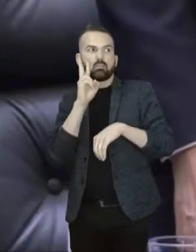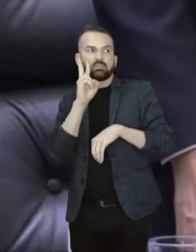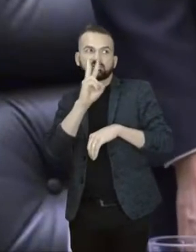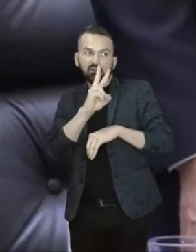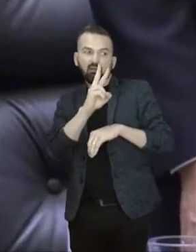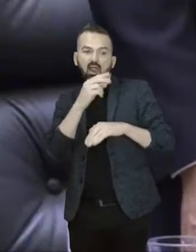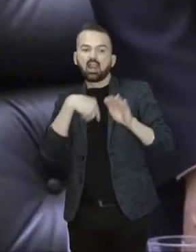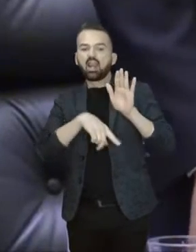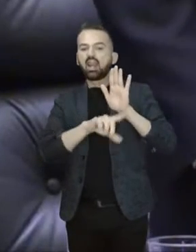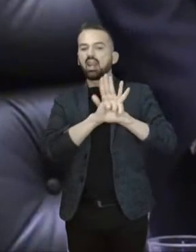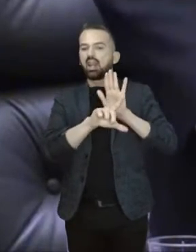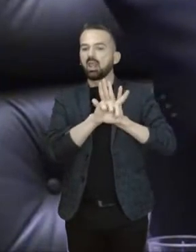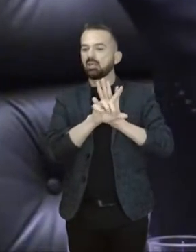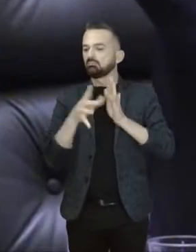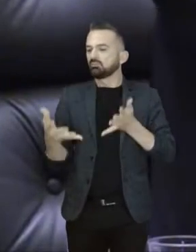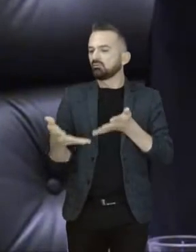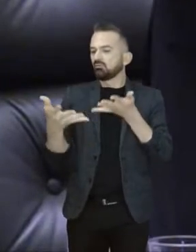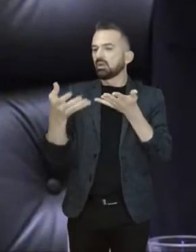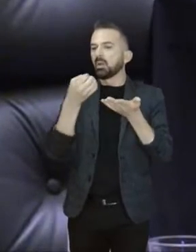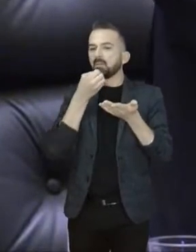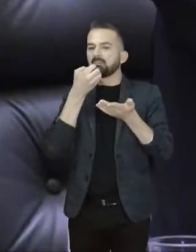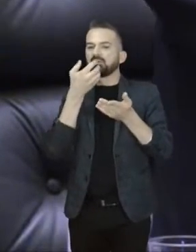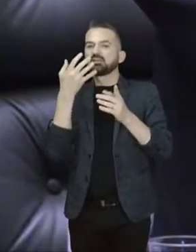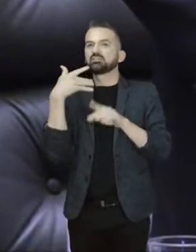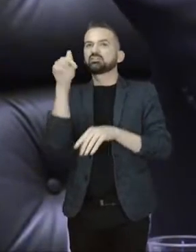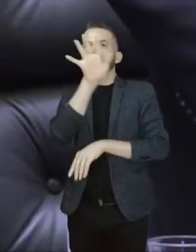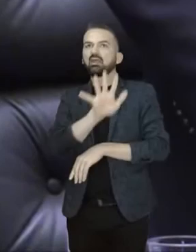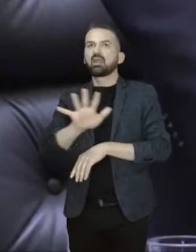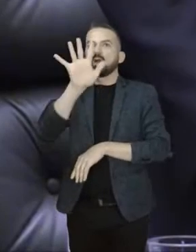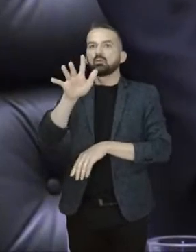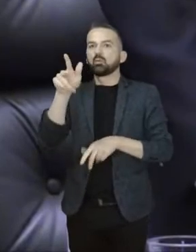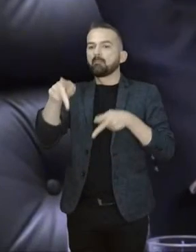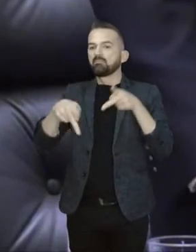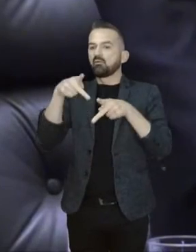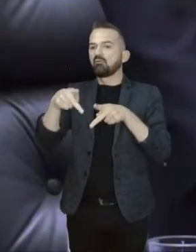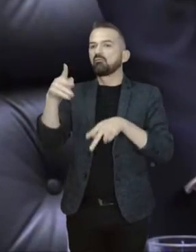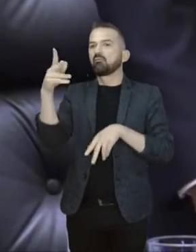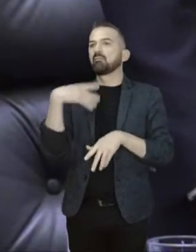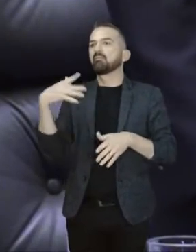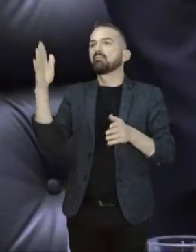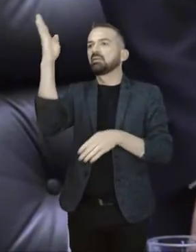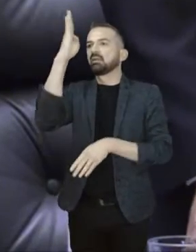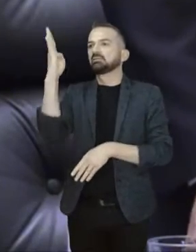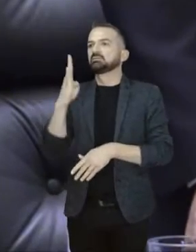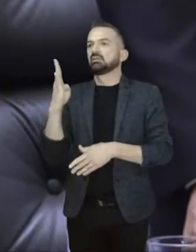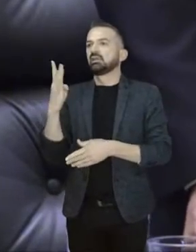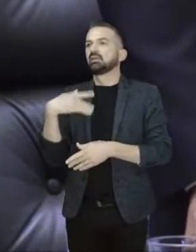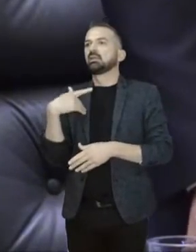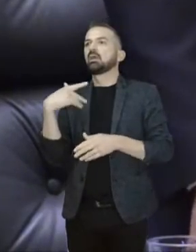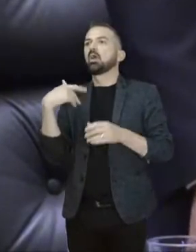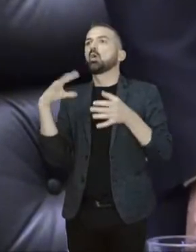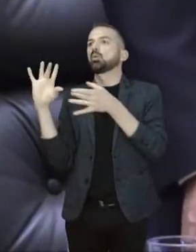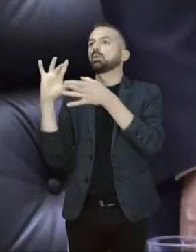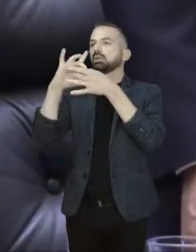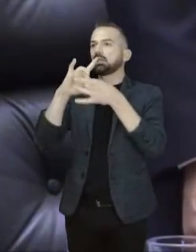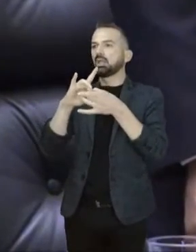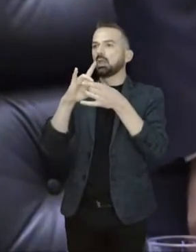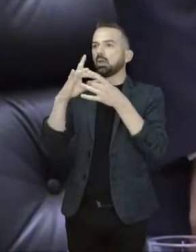o bem geral do povo brasileiro, sustentar a união, a integridade e a independência do